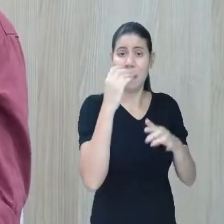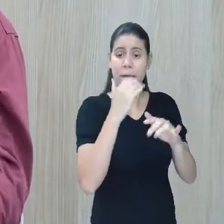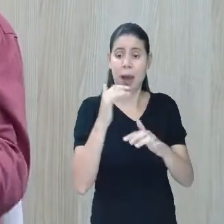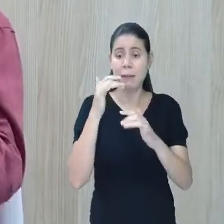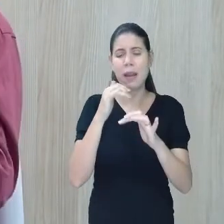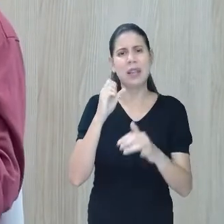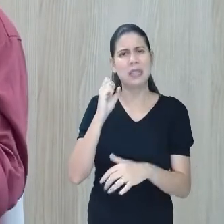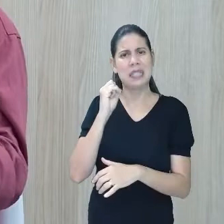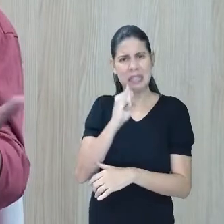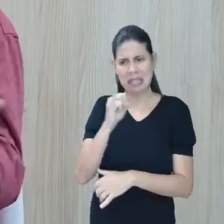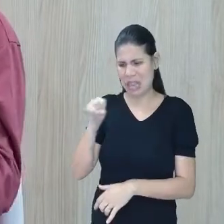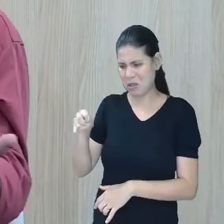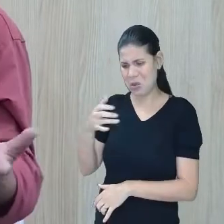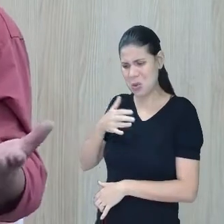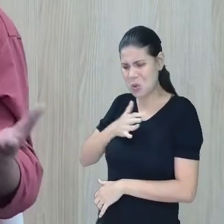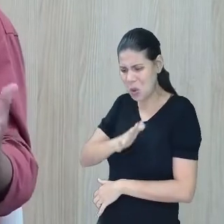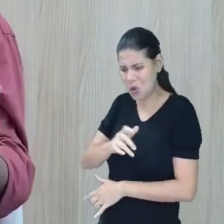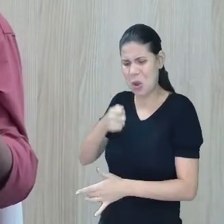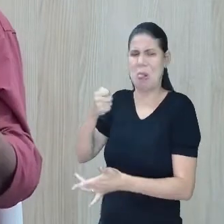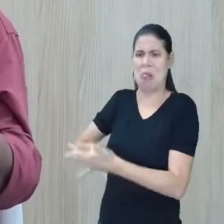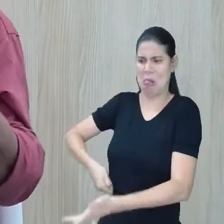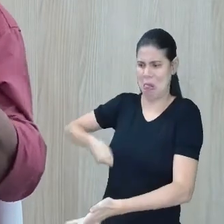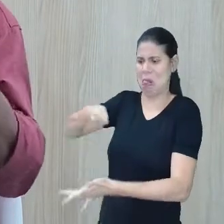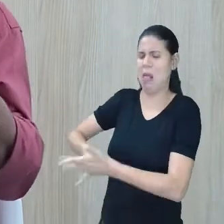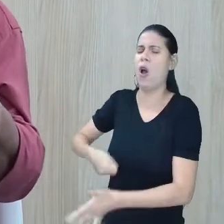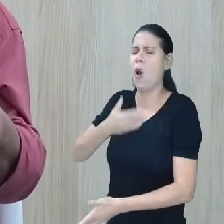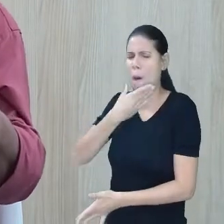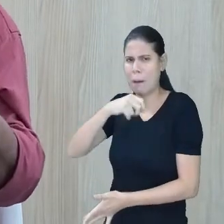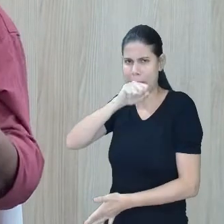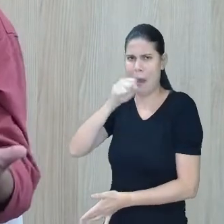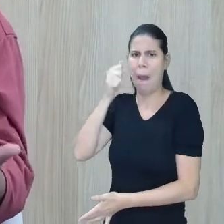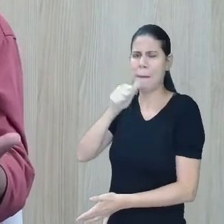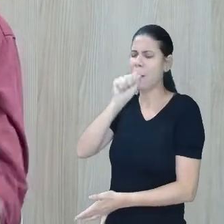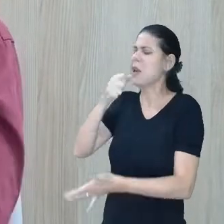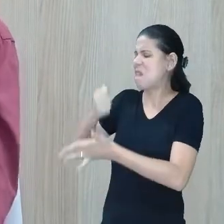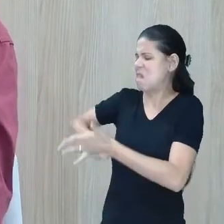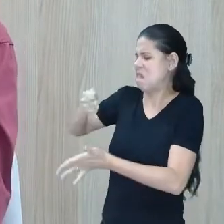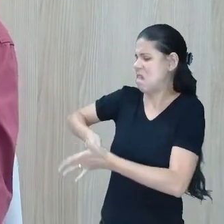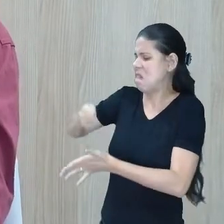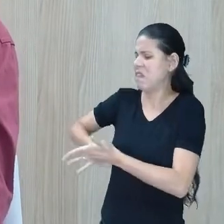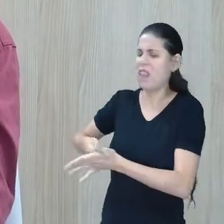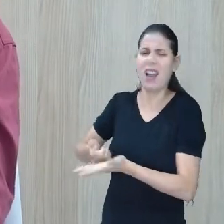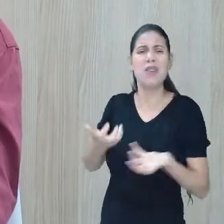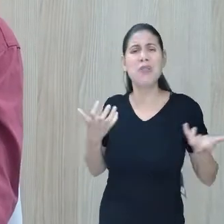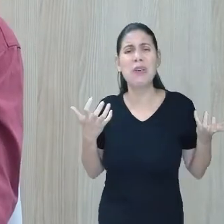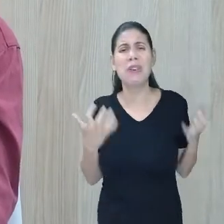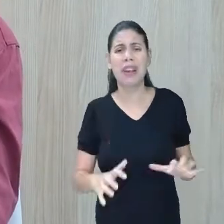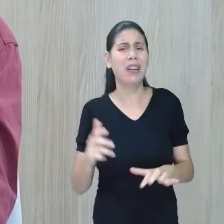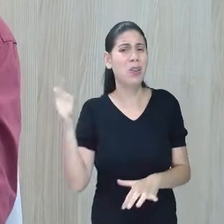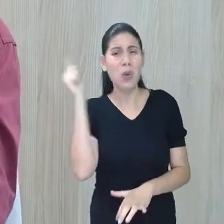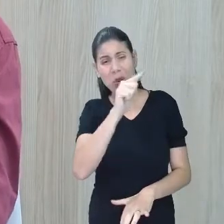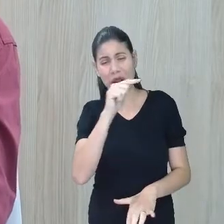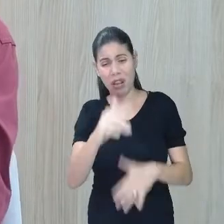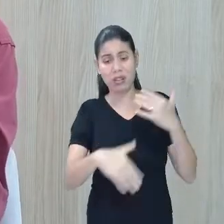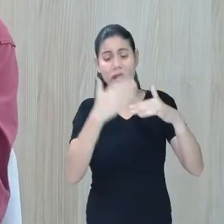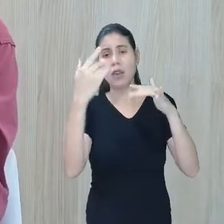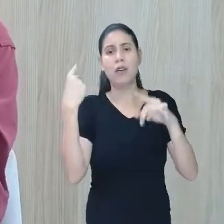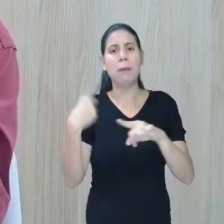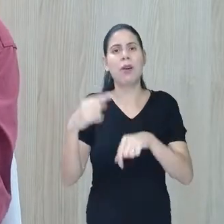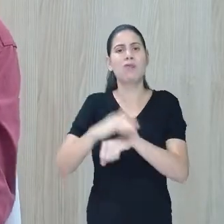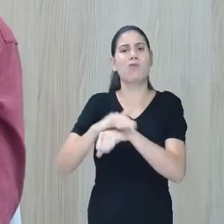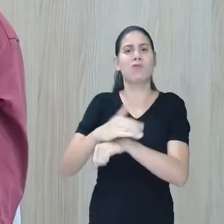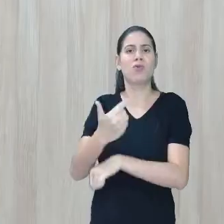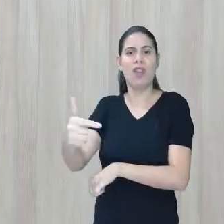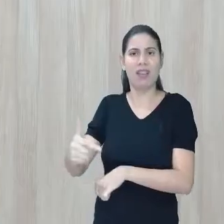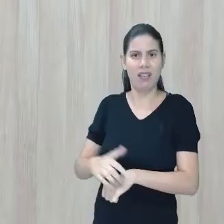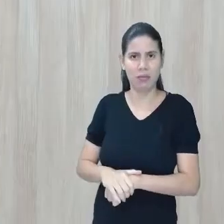se ele não gosta, se eu estou forçando, ou o pai, ou alguém que está dizendo, não, você vai ter que estudar isso aqui, então ele não vai conseguir, ele não vai desenvolver. Então, porque não é ele que escolheu. Então, é